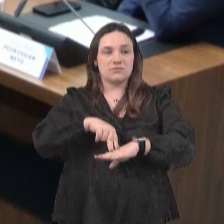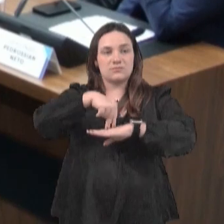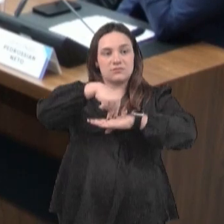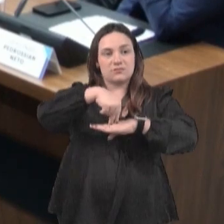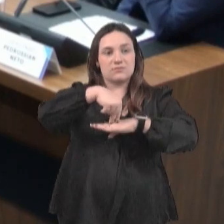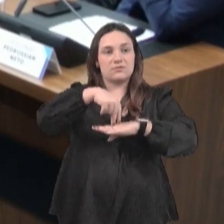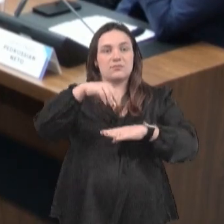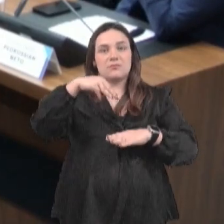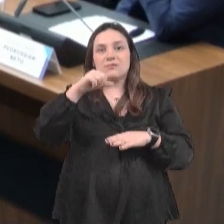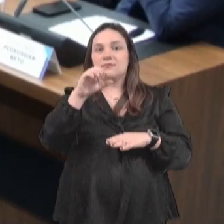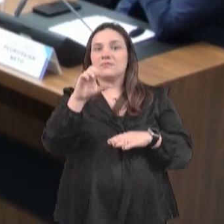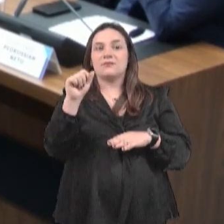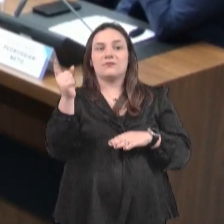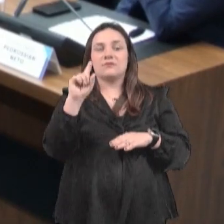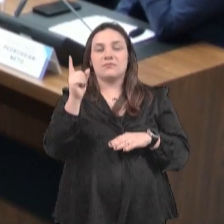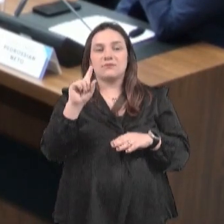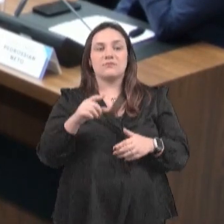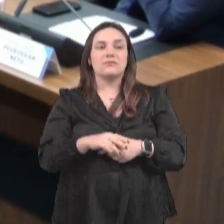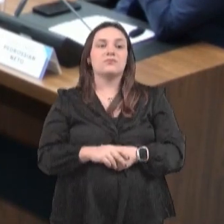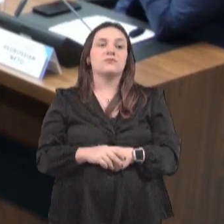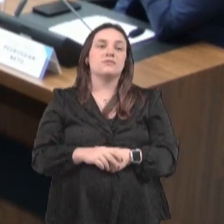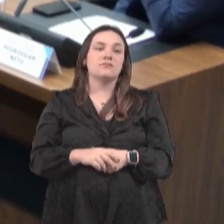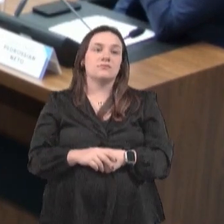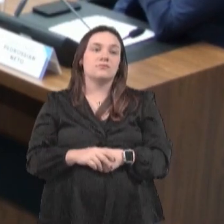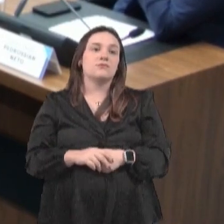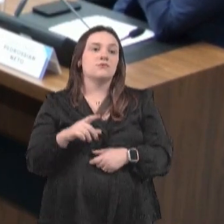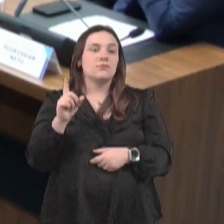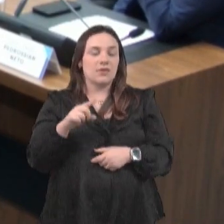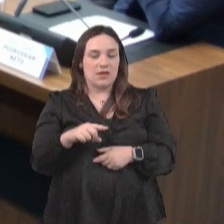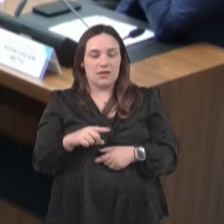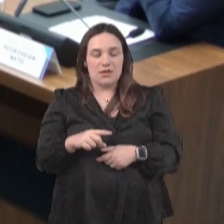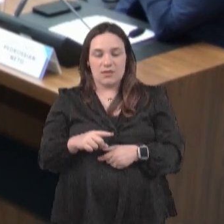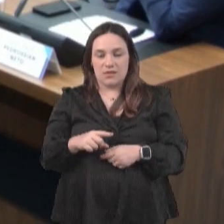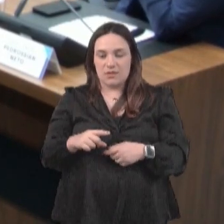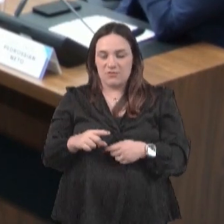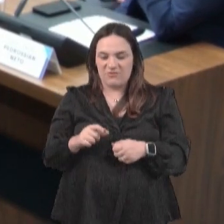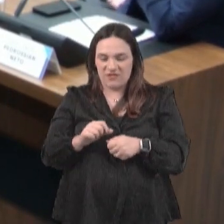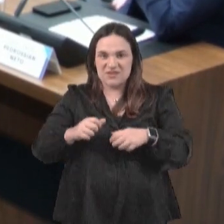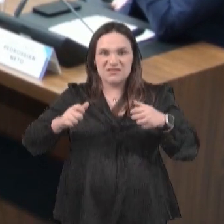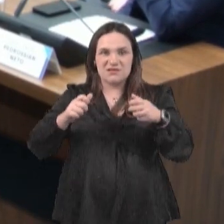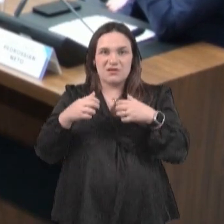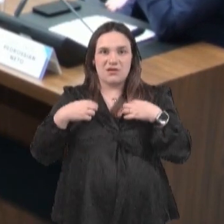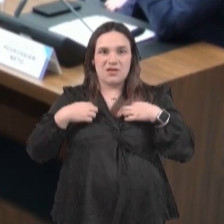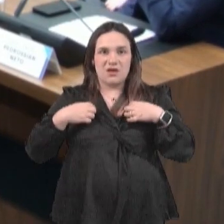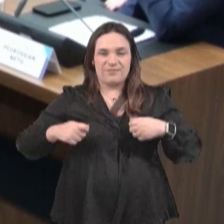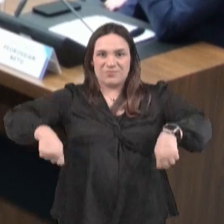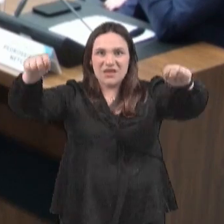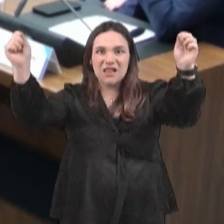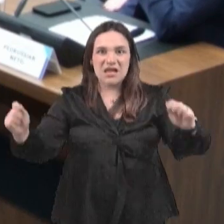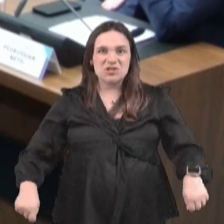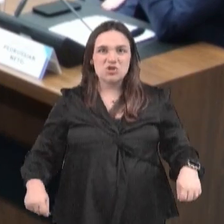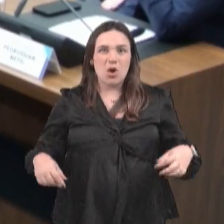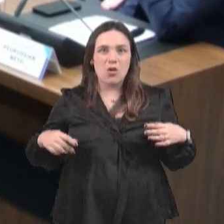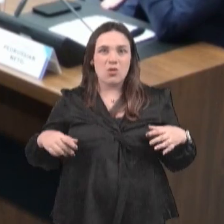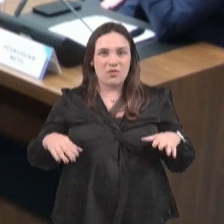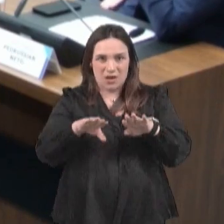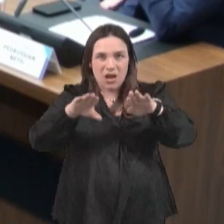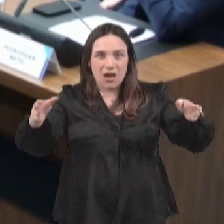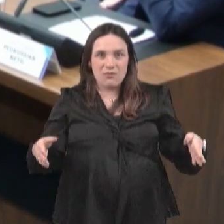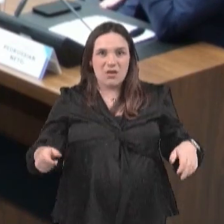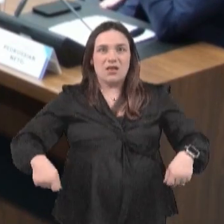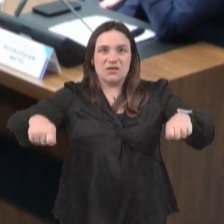não foi nem numa maca, saiu com ele segurando no lençol, atravessado no elevador, porque não